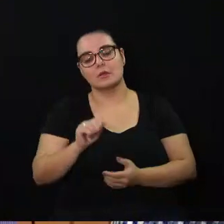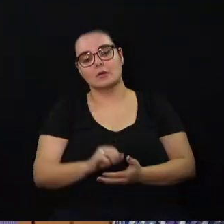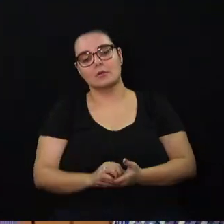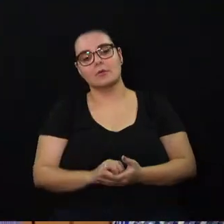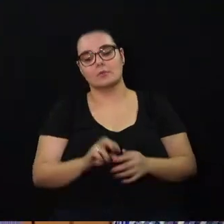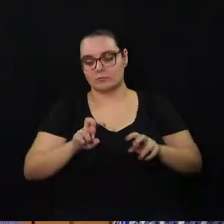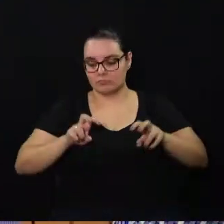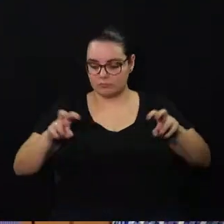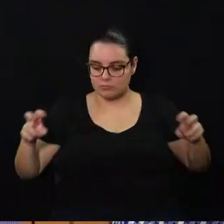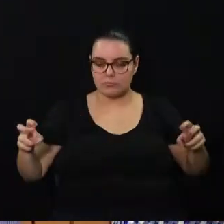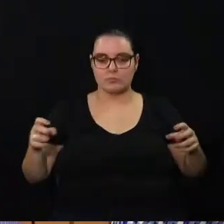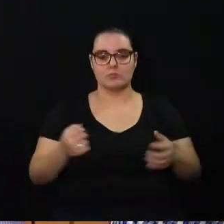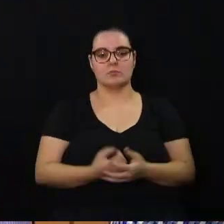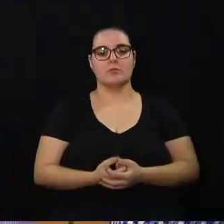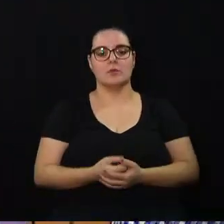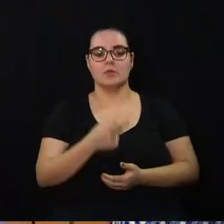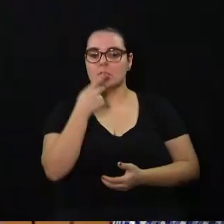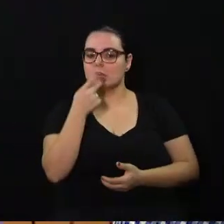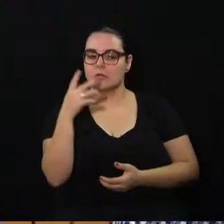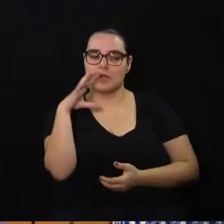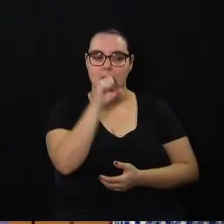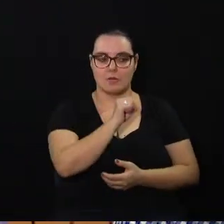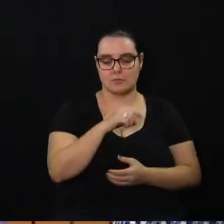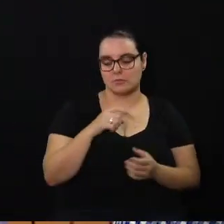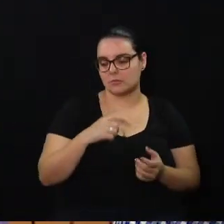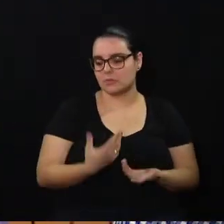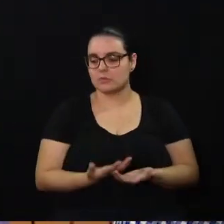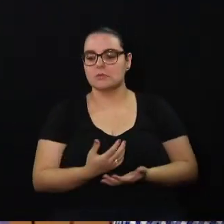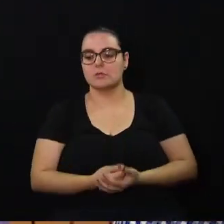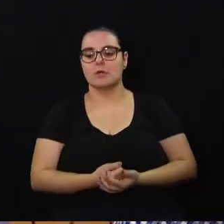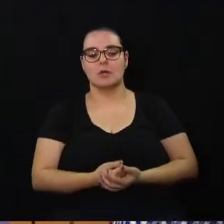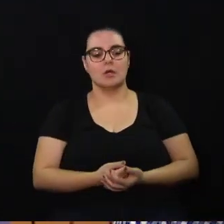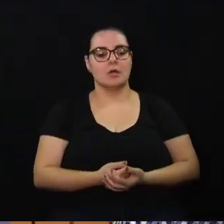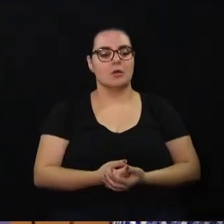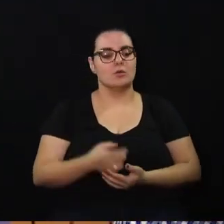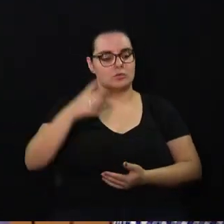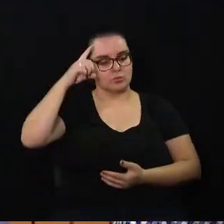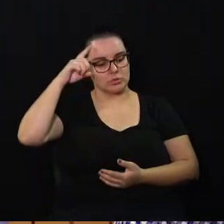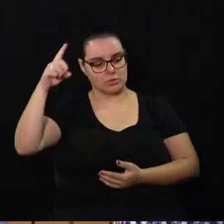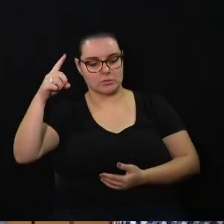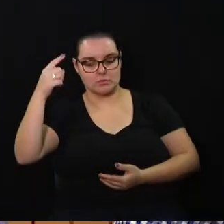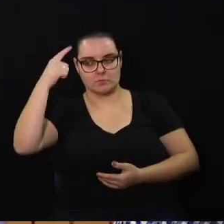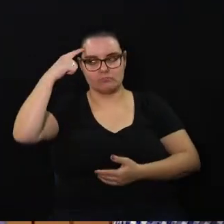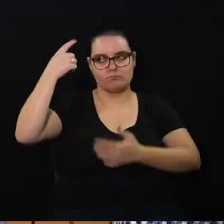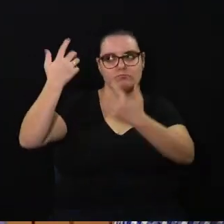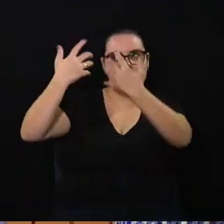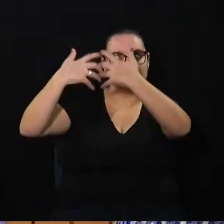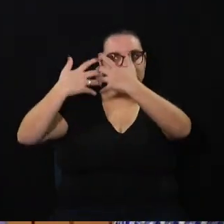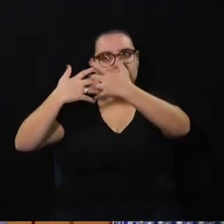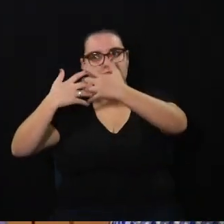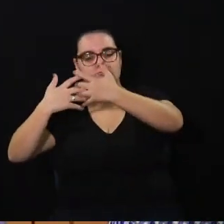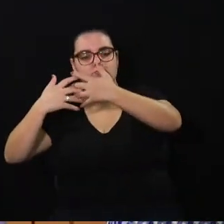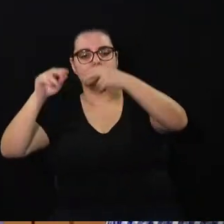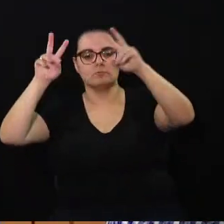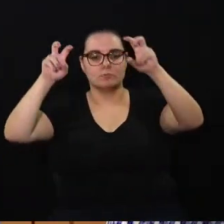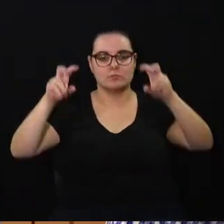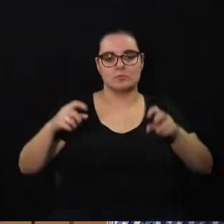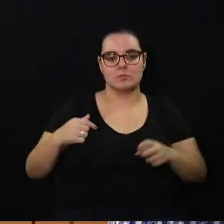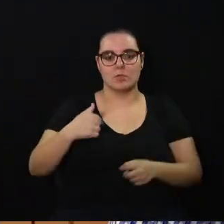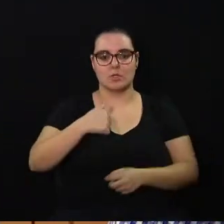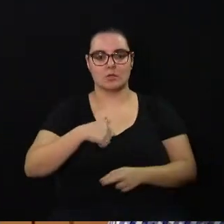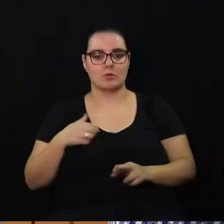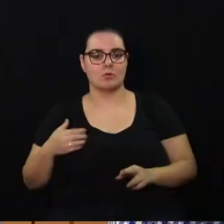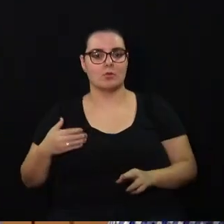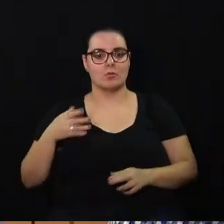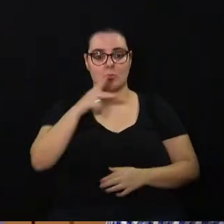e dizer em rápidas palavras da importância desse dia dessa reflexão eu como presidente da comissão de